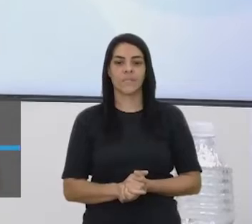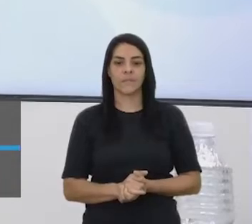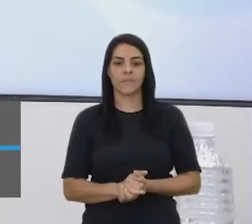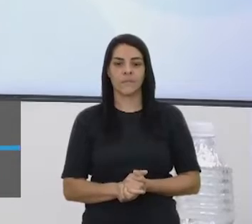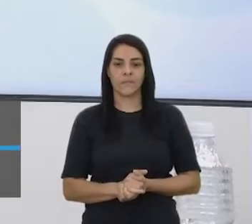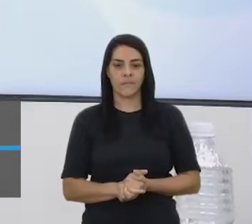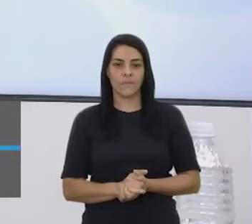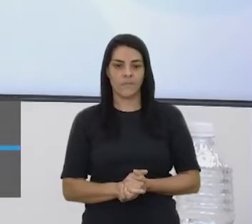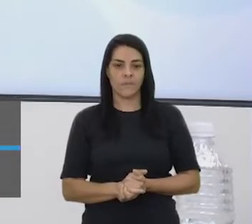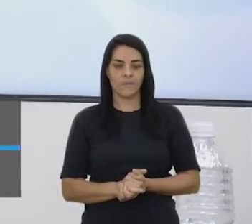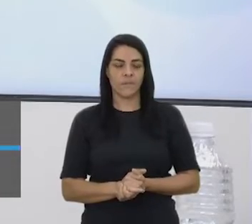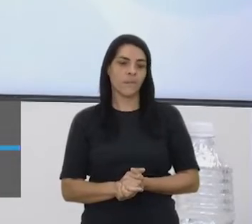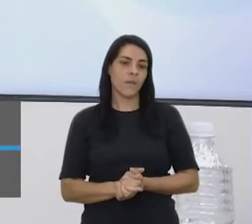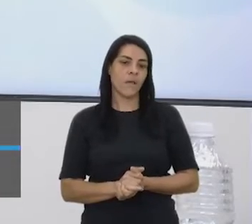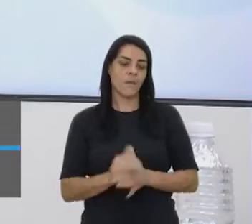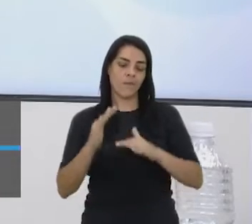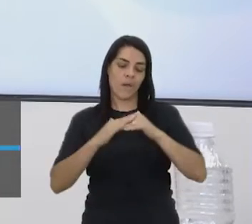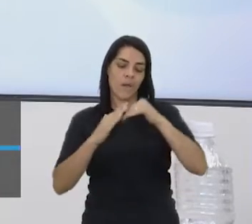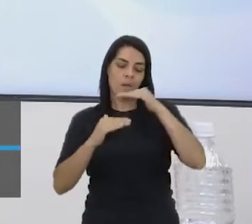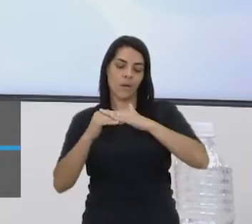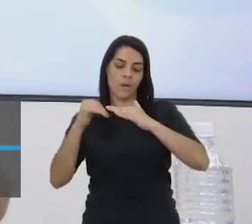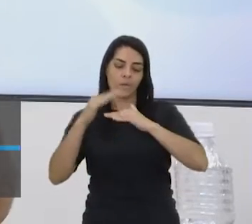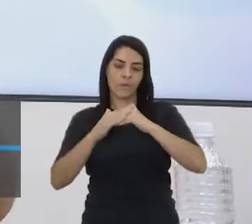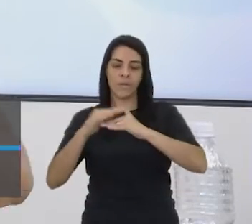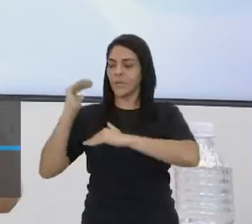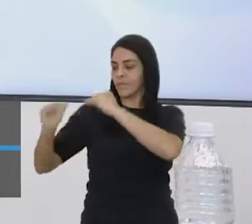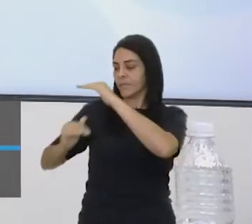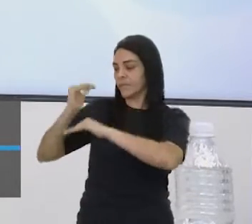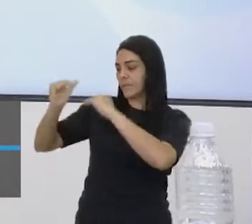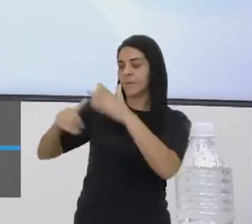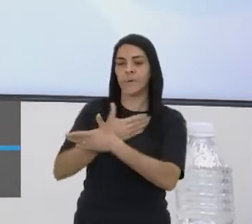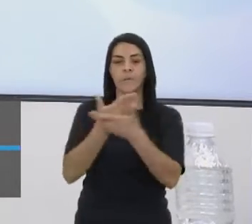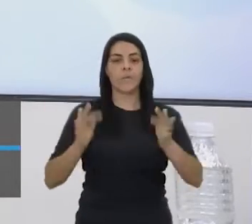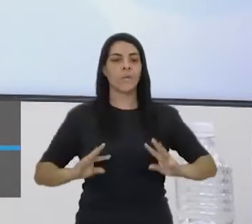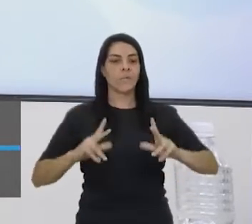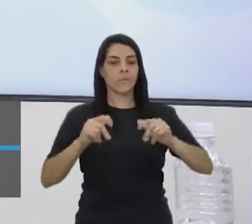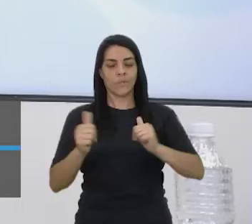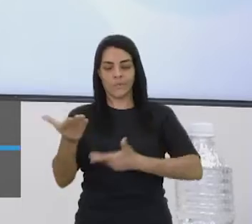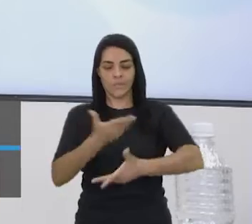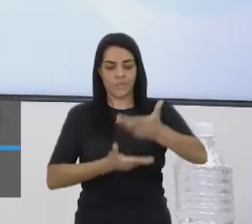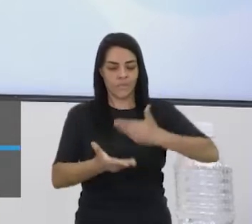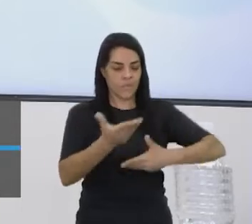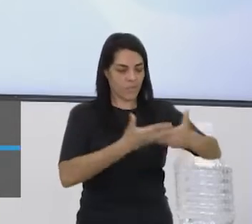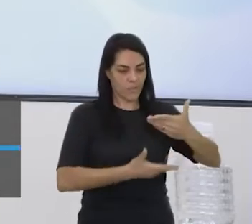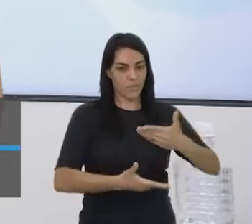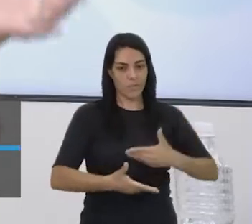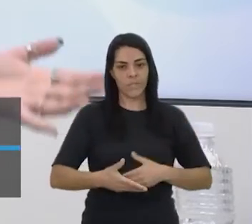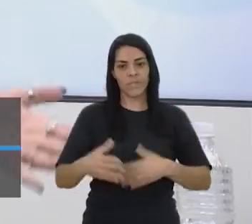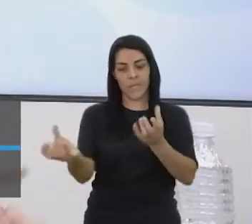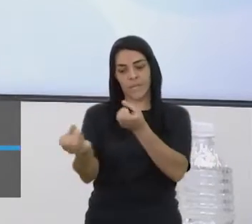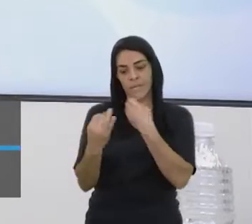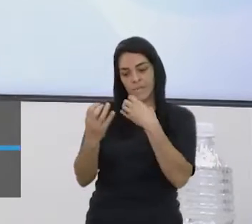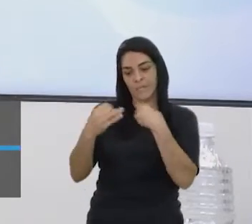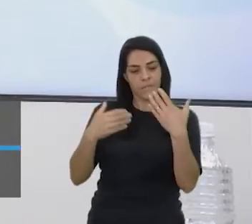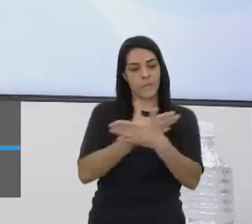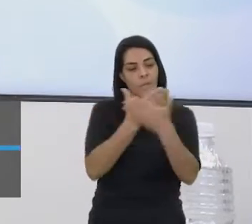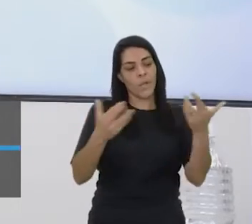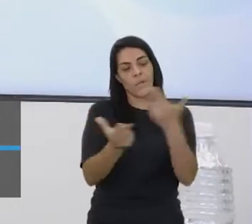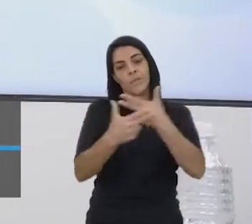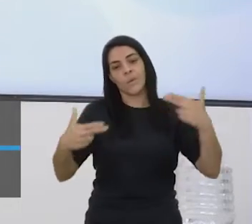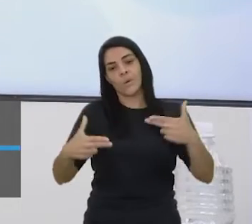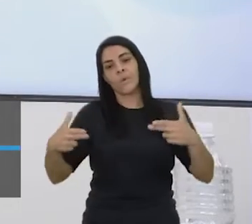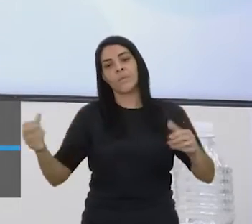é o que constrói a gente e todas essas interações ensinam para a gente coisas novas ampliam os nossos horizontes